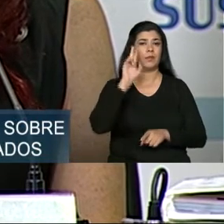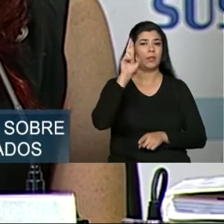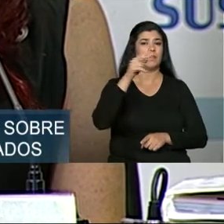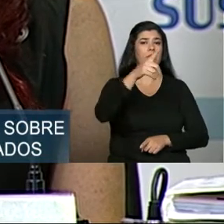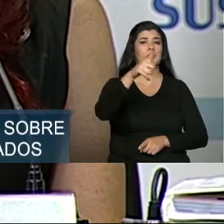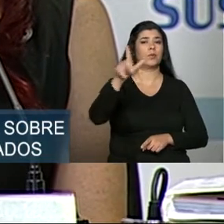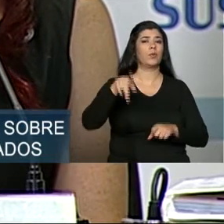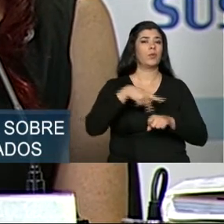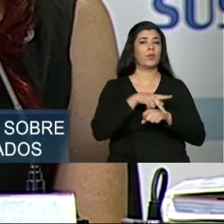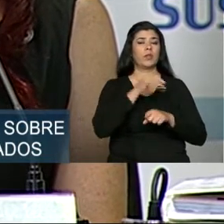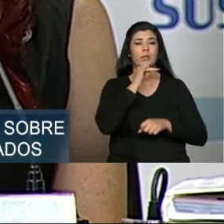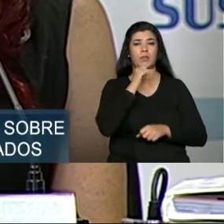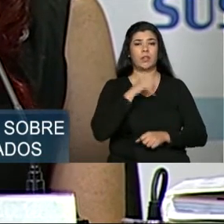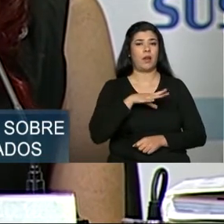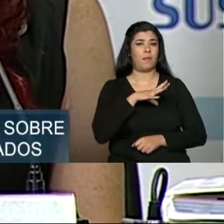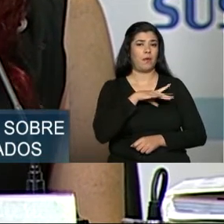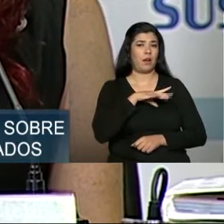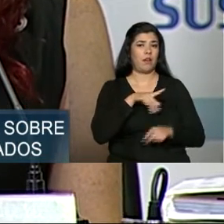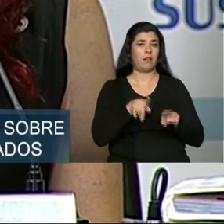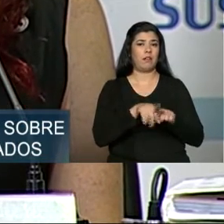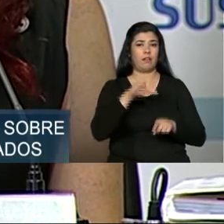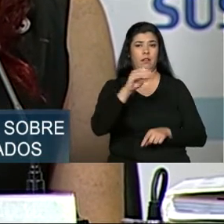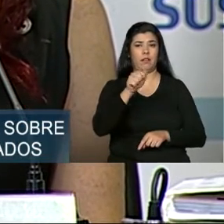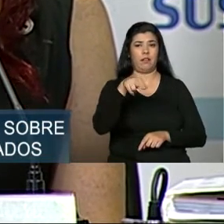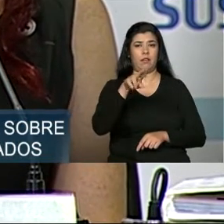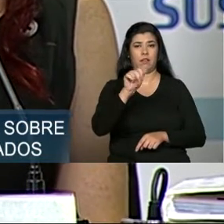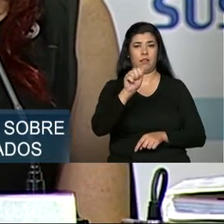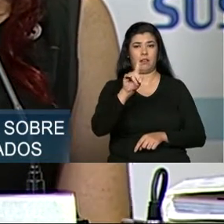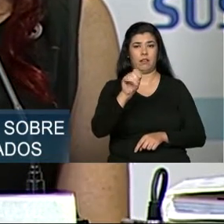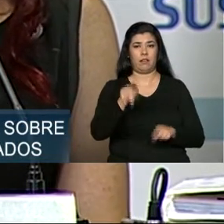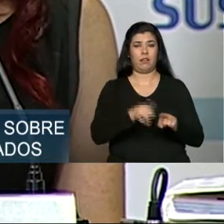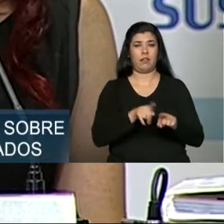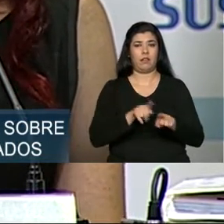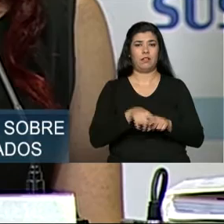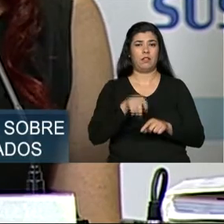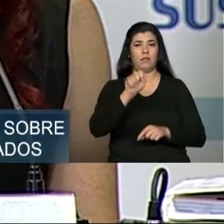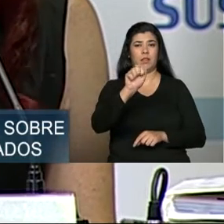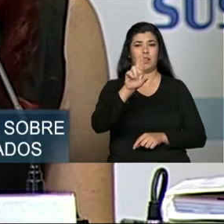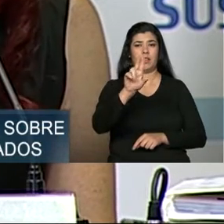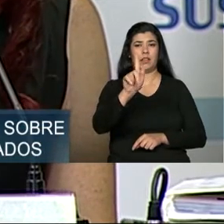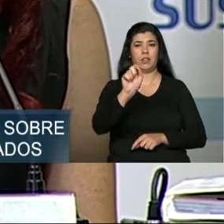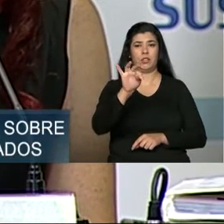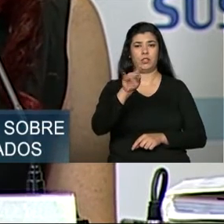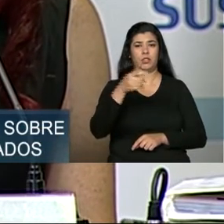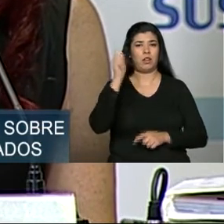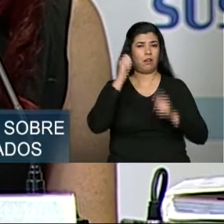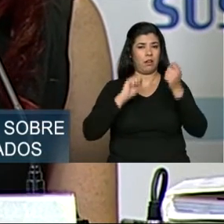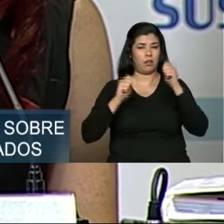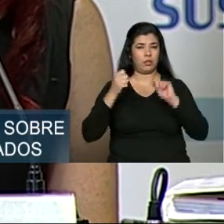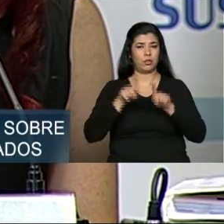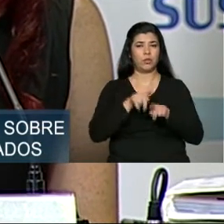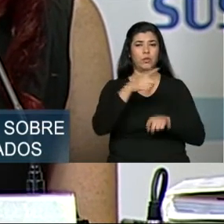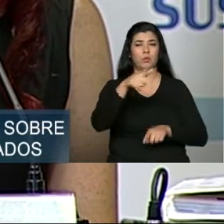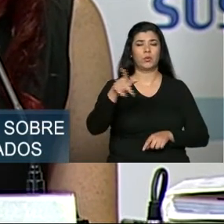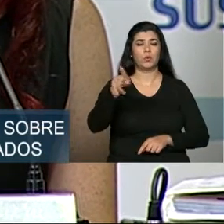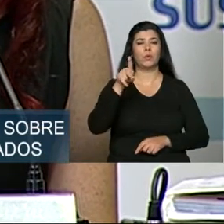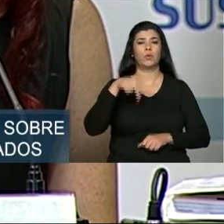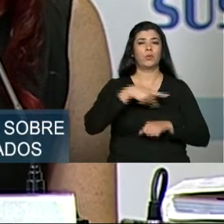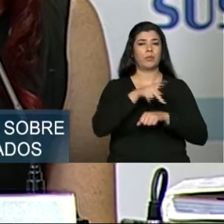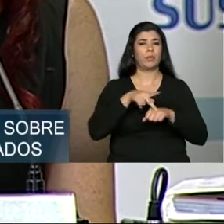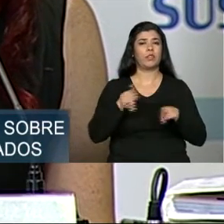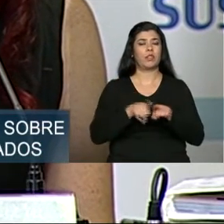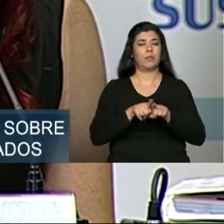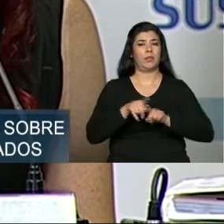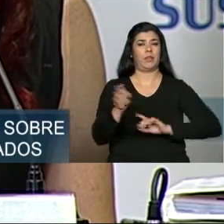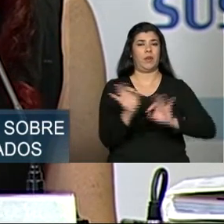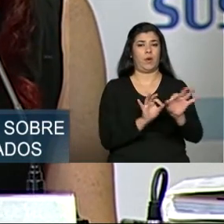países, como Canadá e Argentina, para estabelecer metas em âmbito regional, em âmbito dos outros países. Então, a Organização Pan-Americana